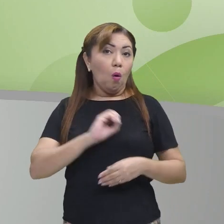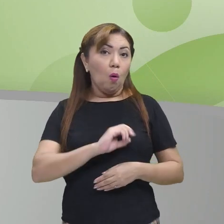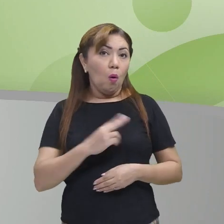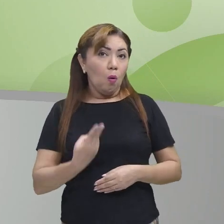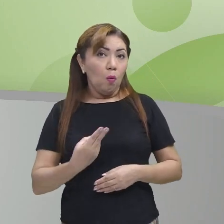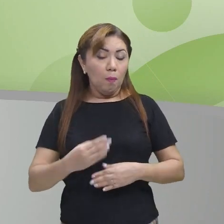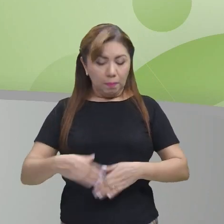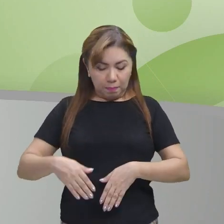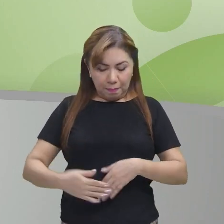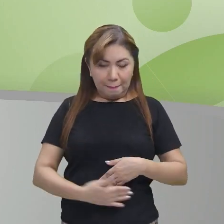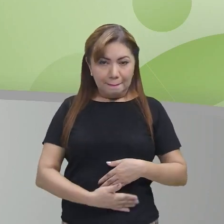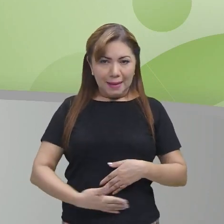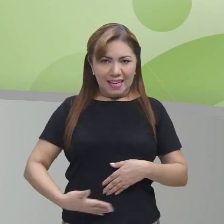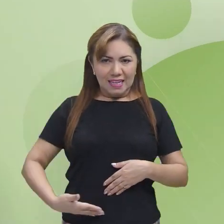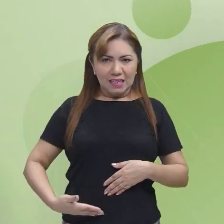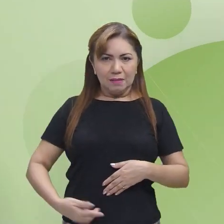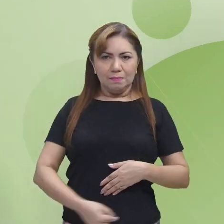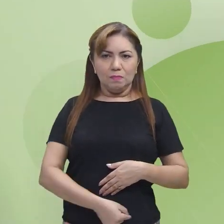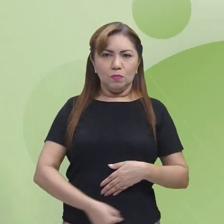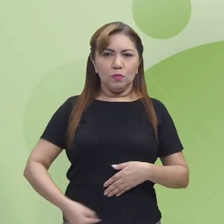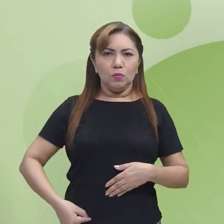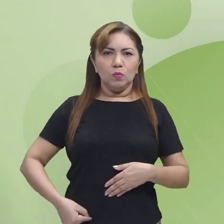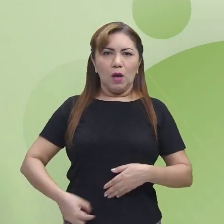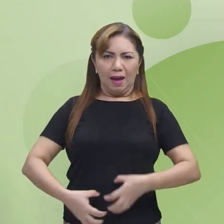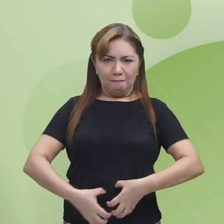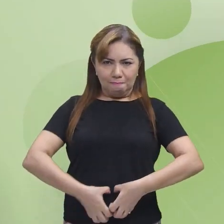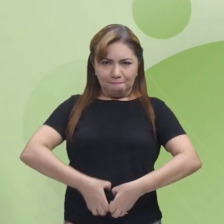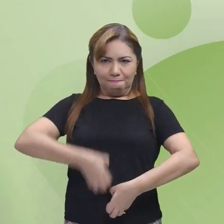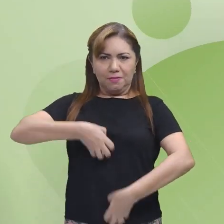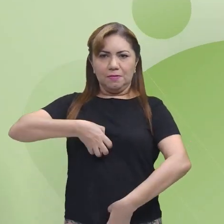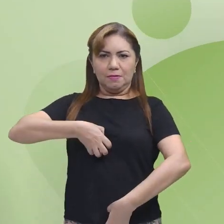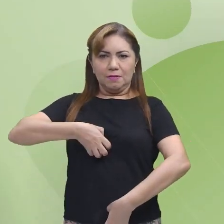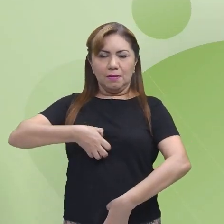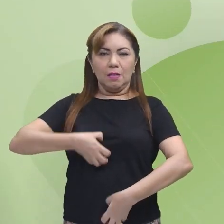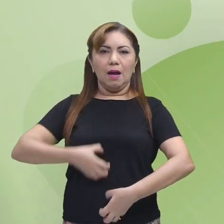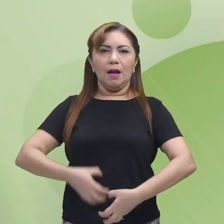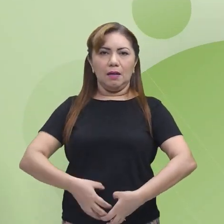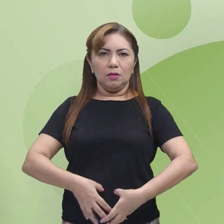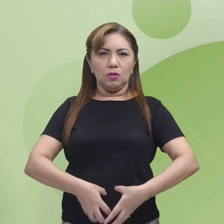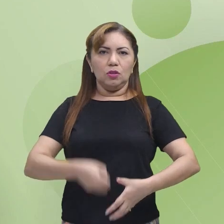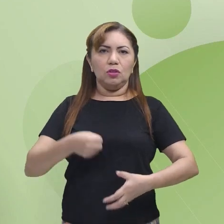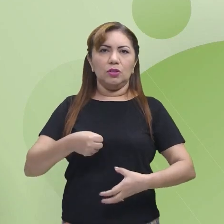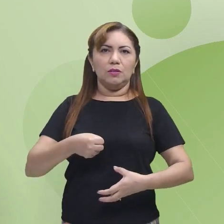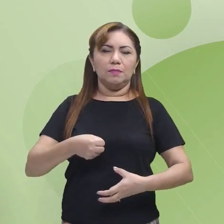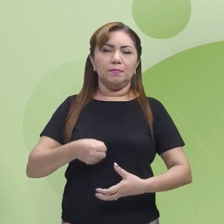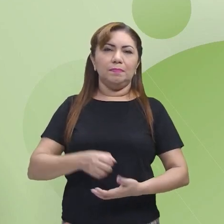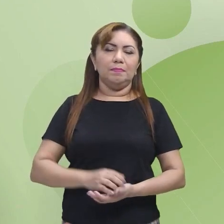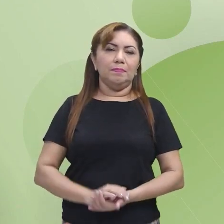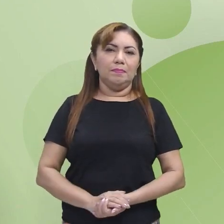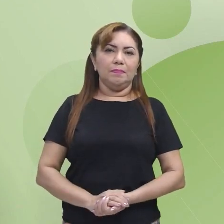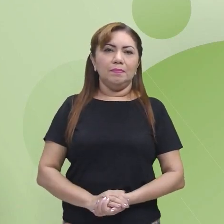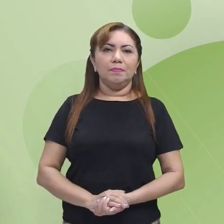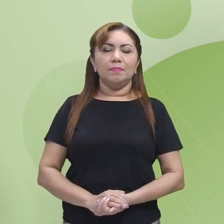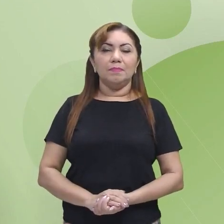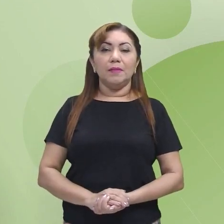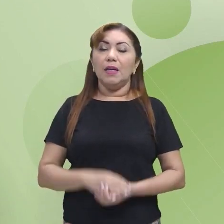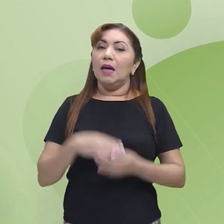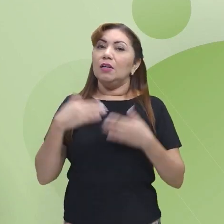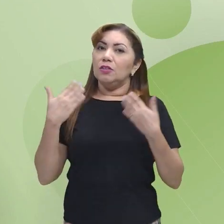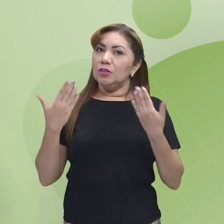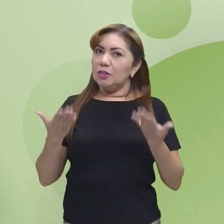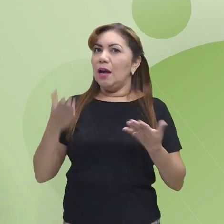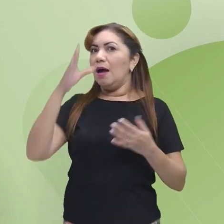que ele pode ser retirado. Muito bem, agora que nós sabemos o que é a reprodução através dos